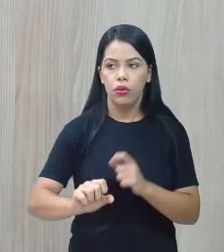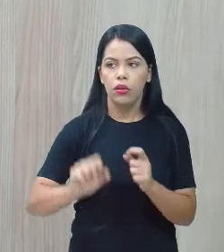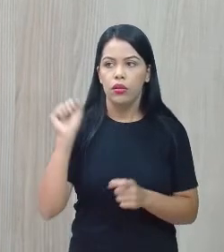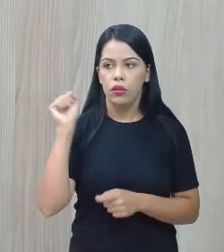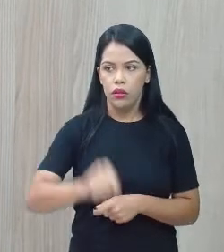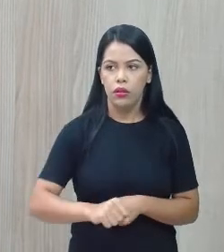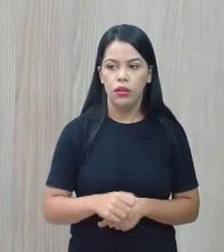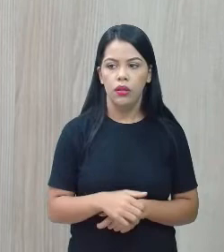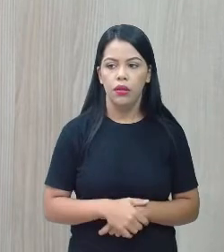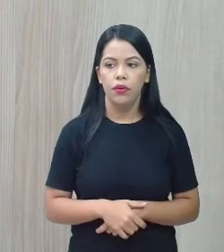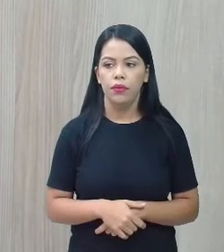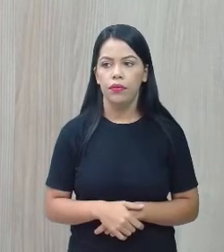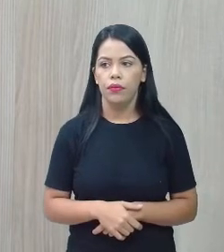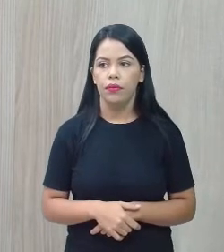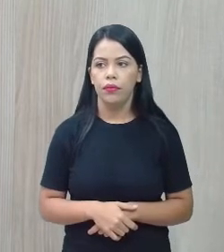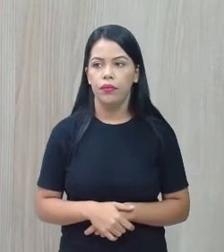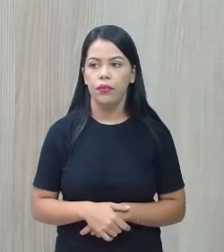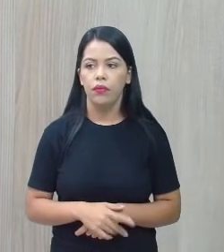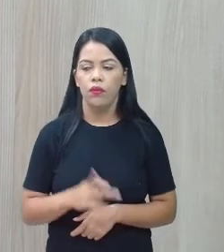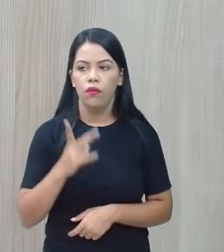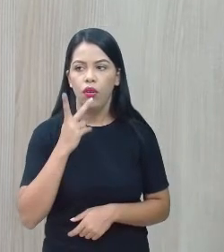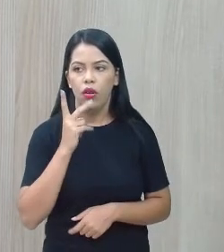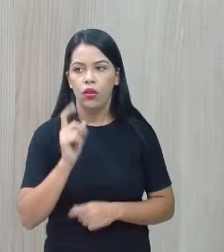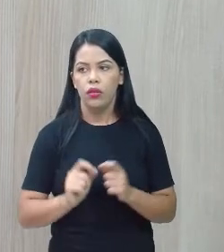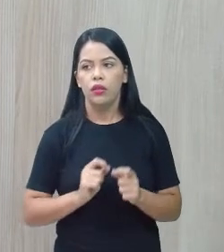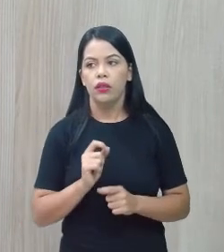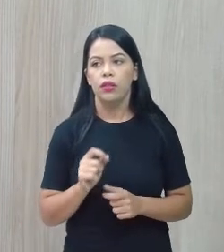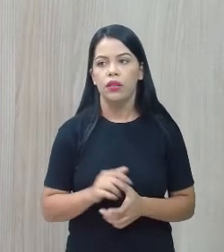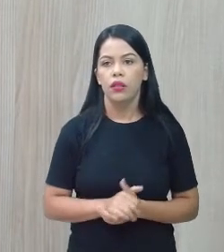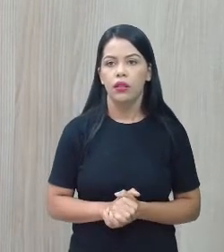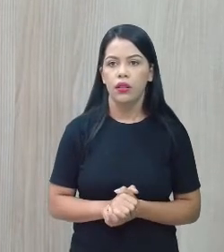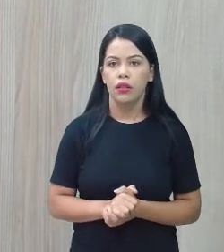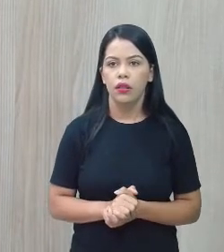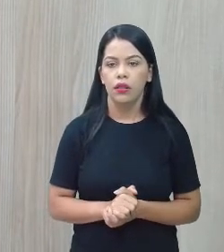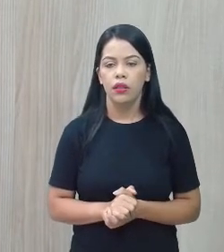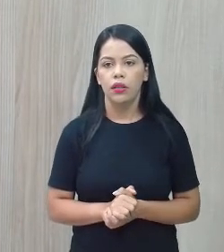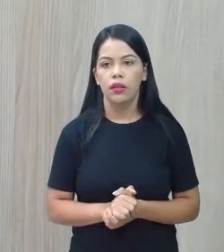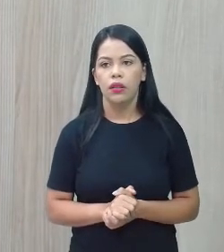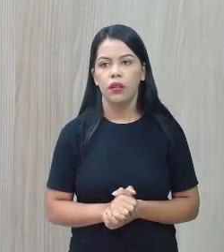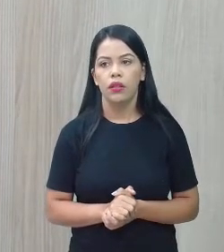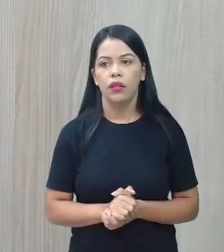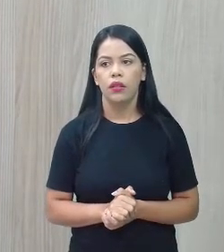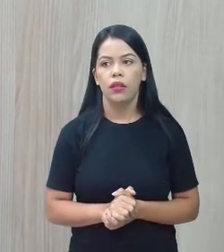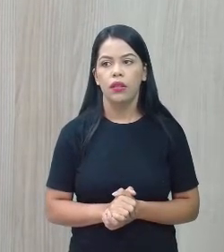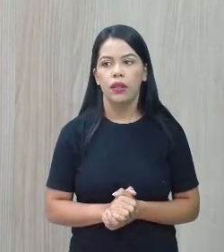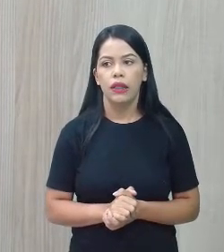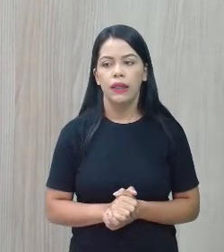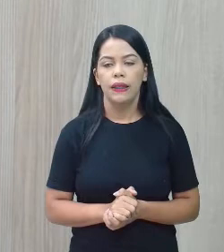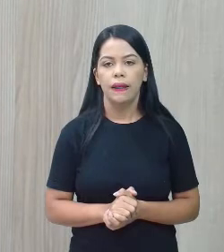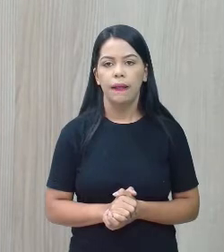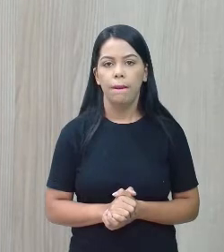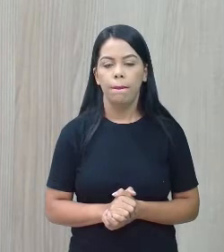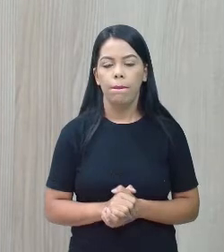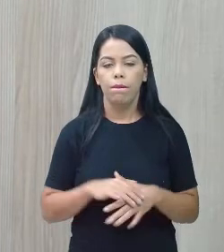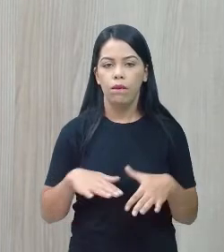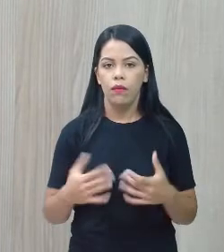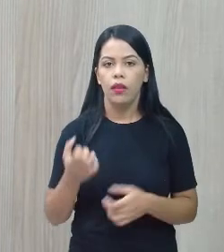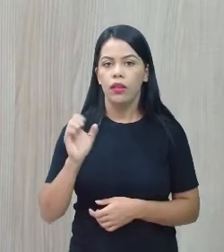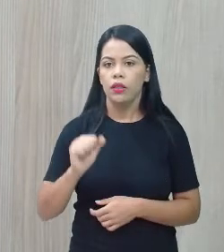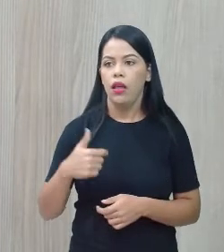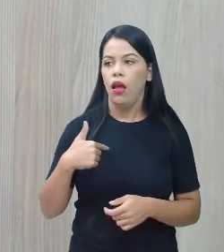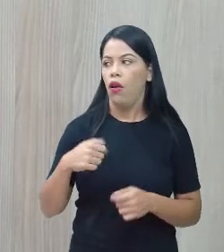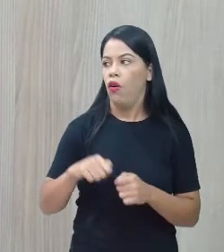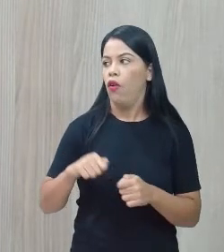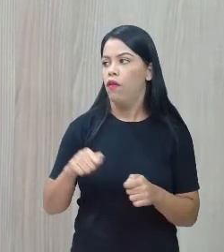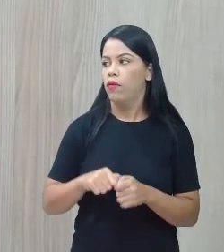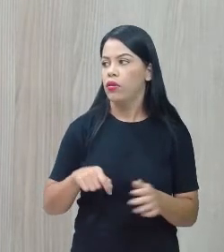sim? Sim. Ela disse sim. Mas são tantas perguntas que o sim não vai responder. Eu fiz uma pergunta antes.